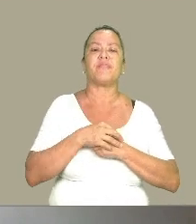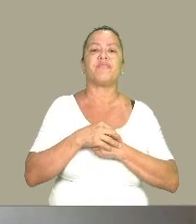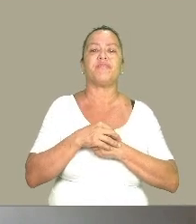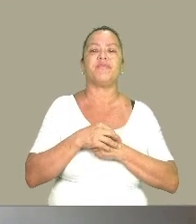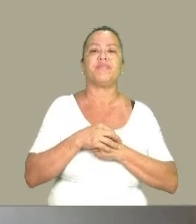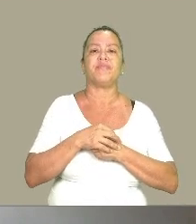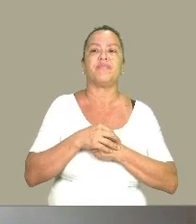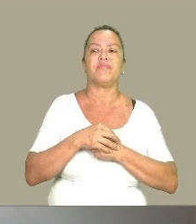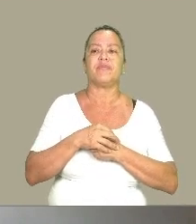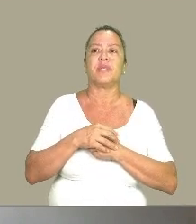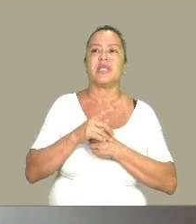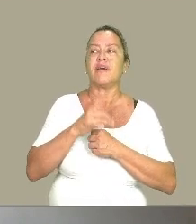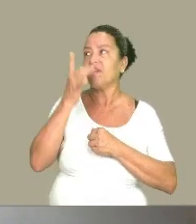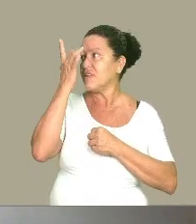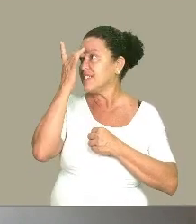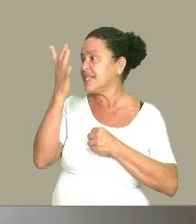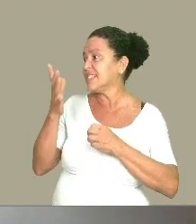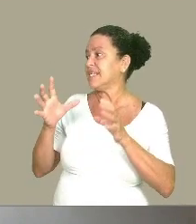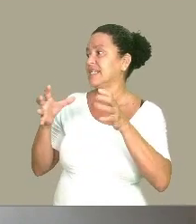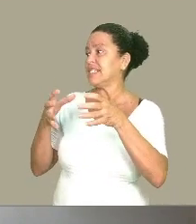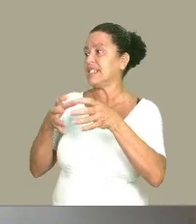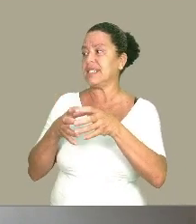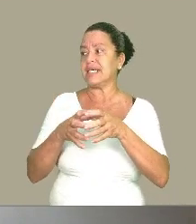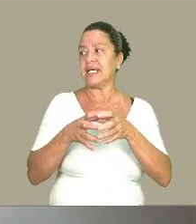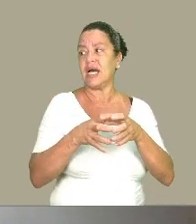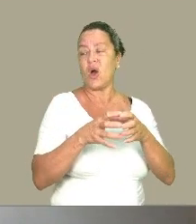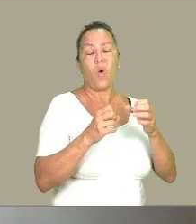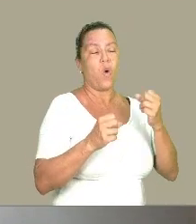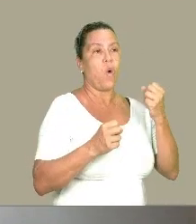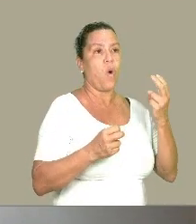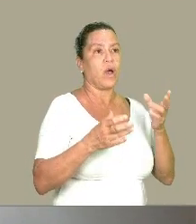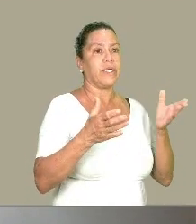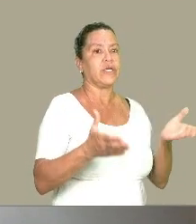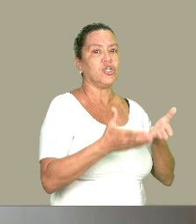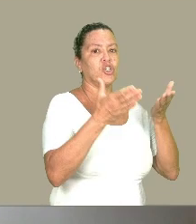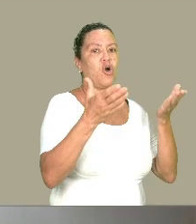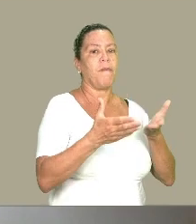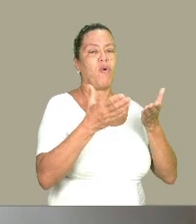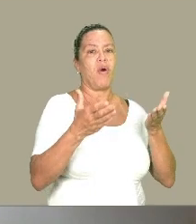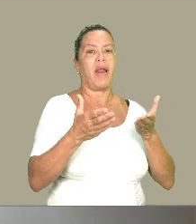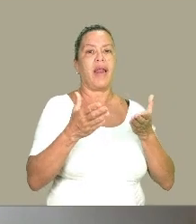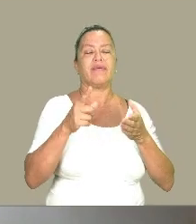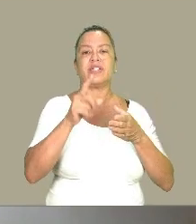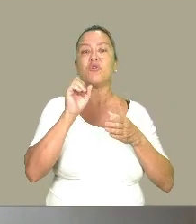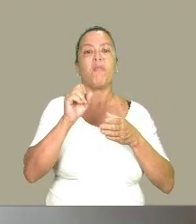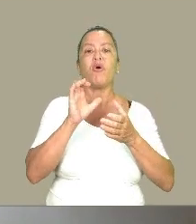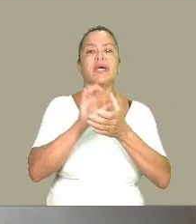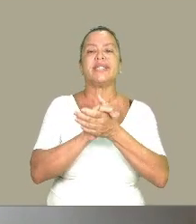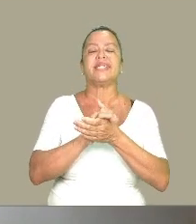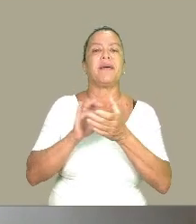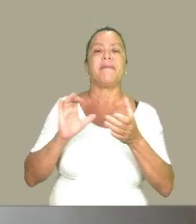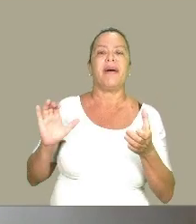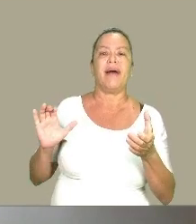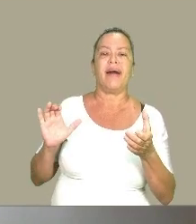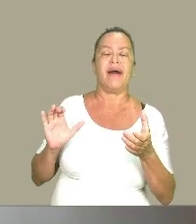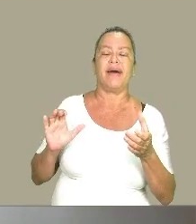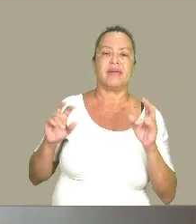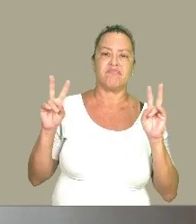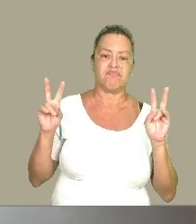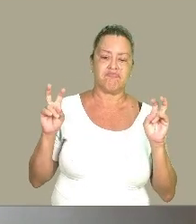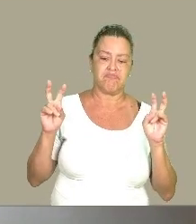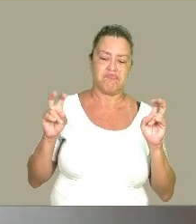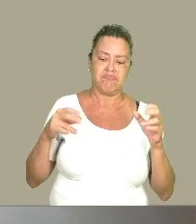deva ser facilitado ou estimulado entre os homens, né? A gente não pode se separar por questões